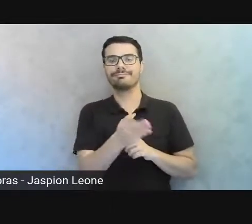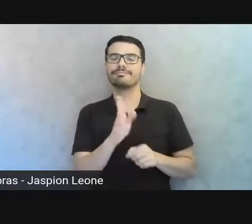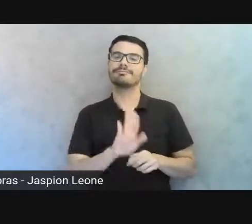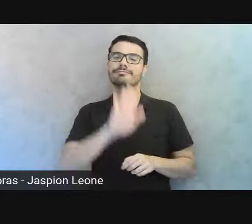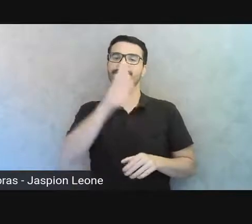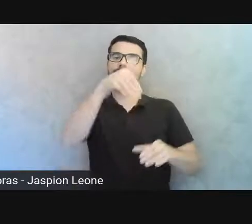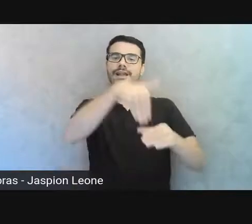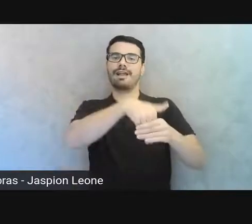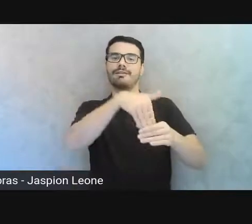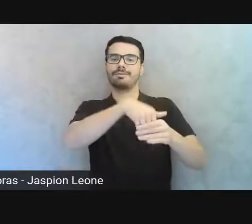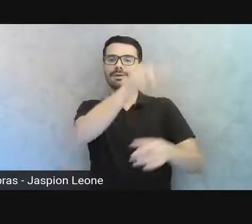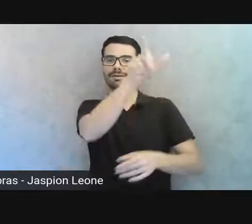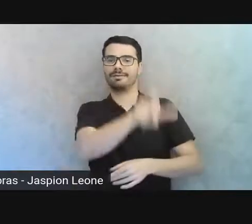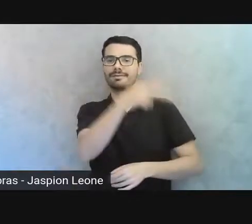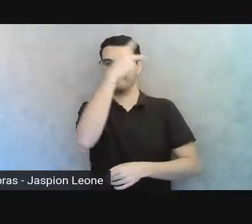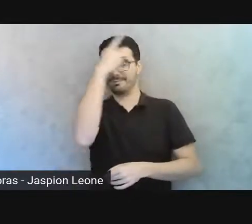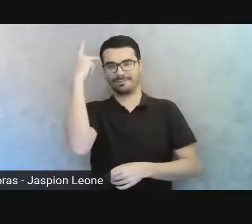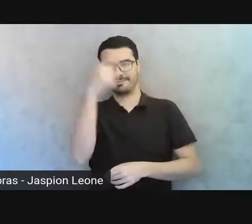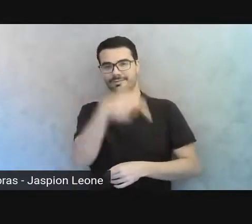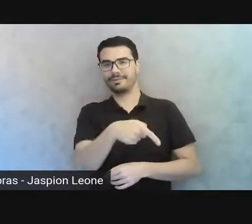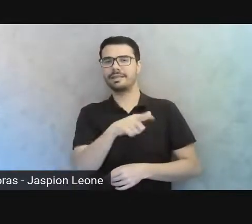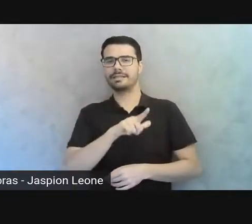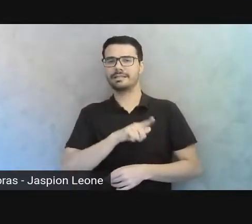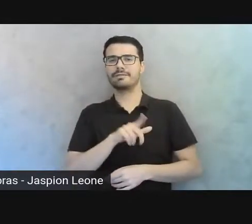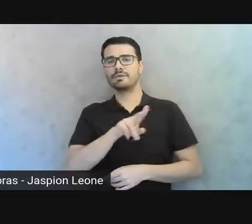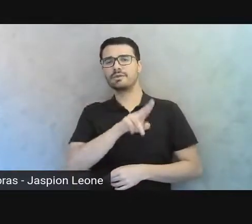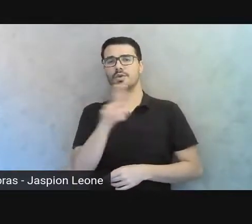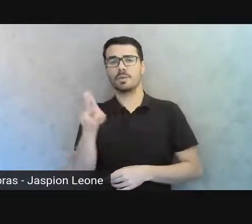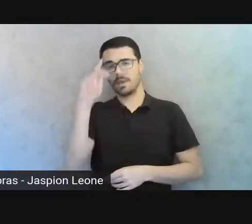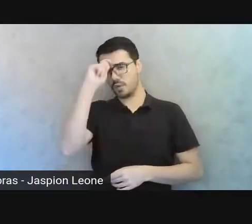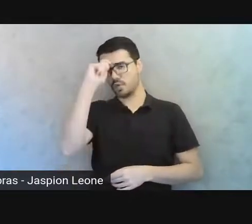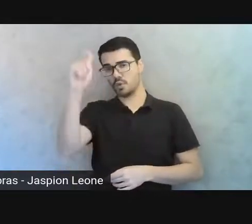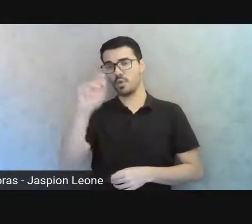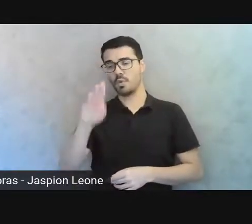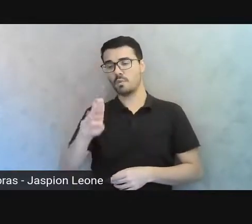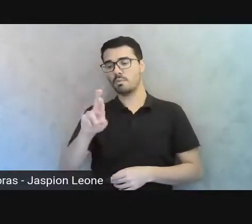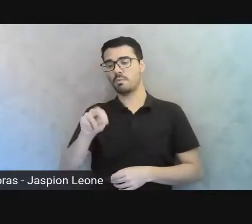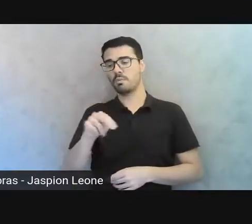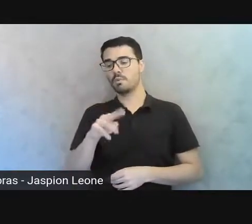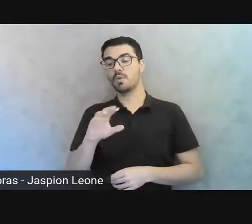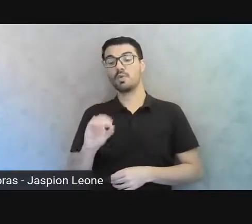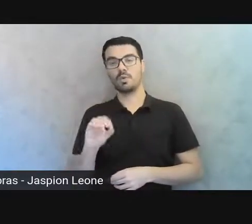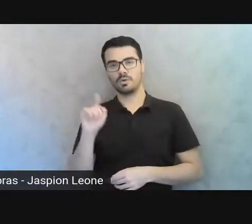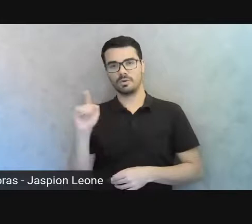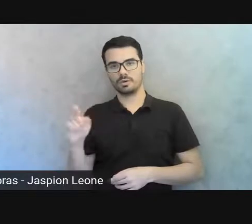o cara que introduziu especificamente em sua tese de doutorado a hipótese de que isso,